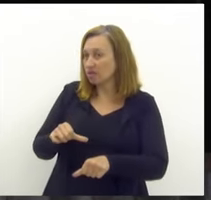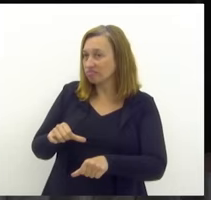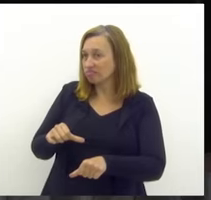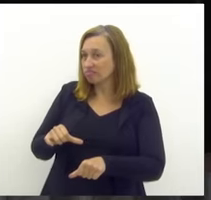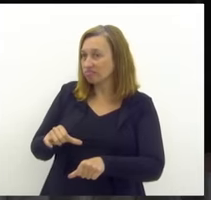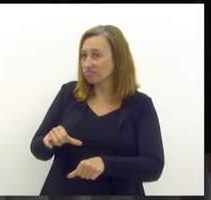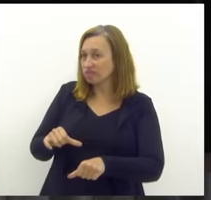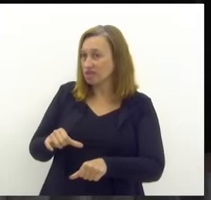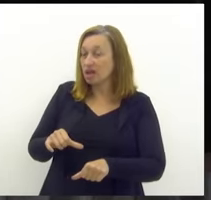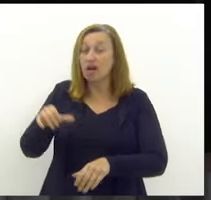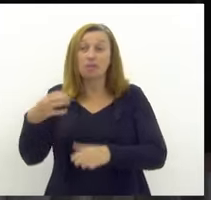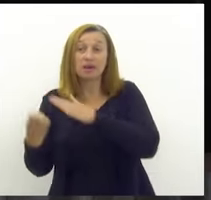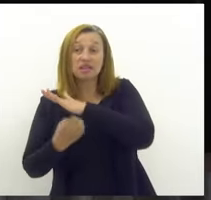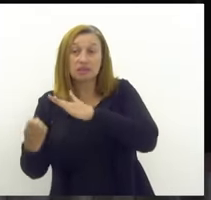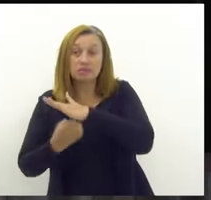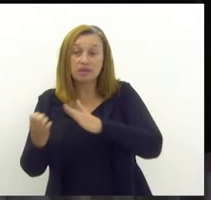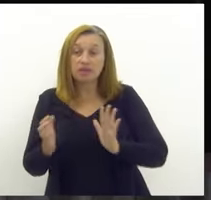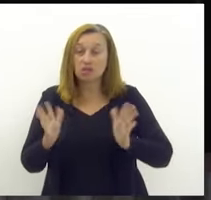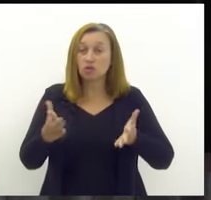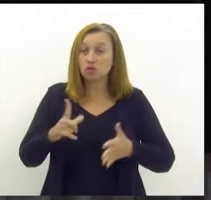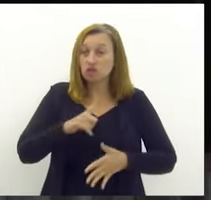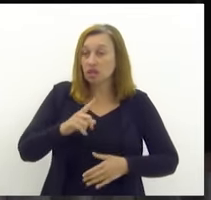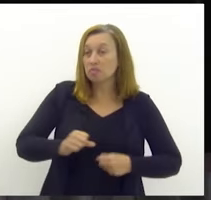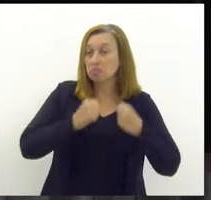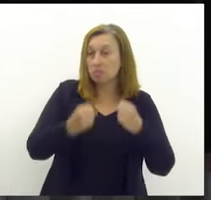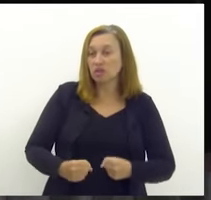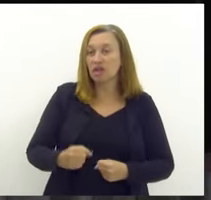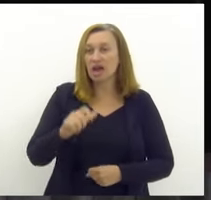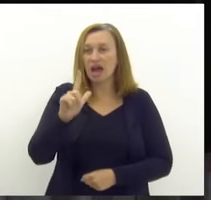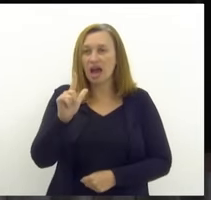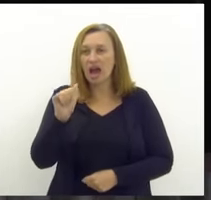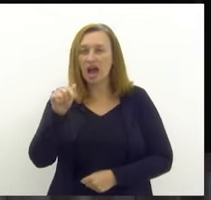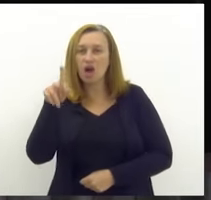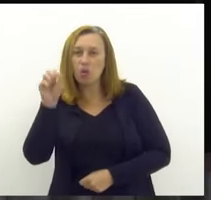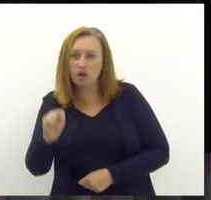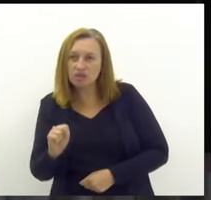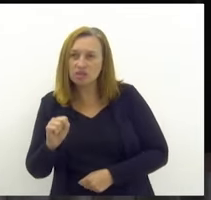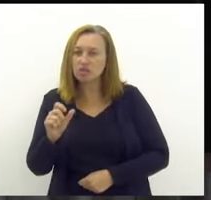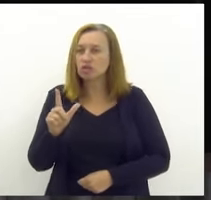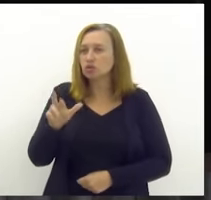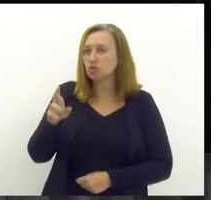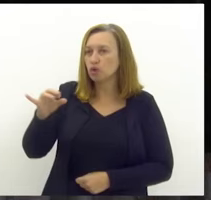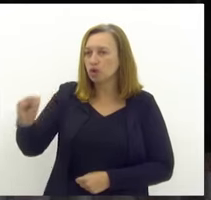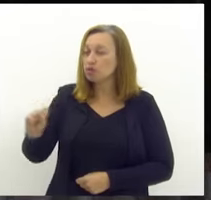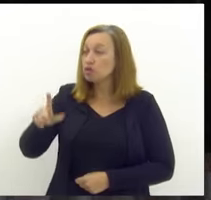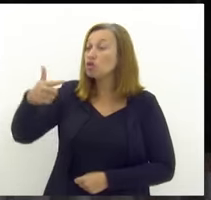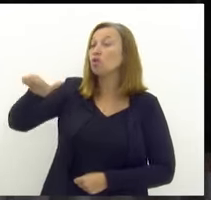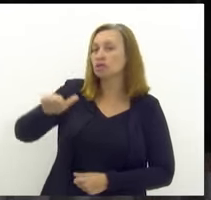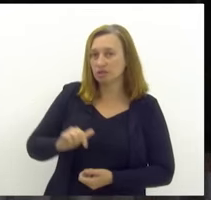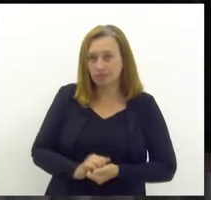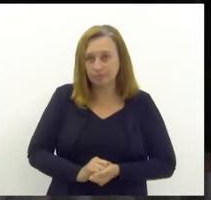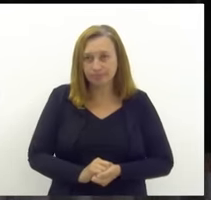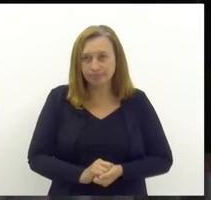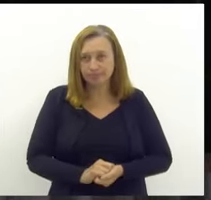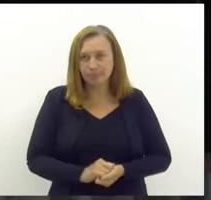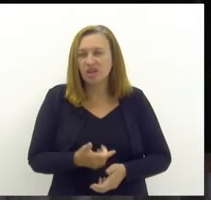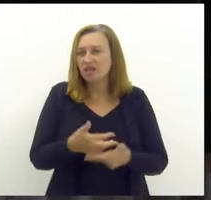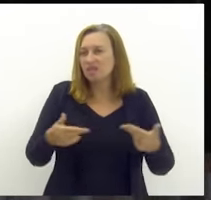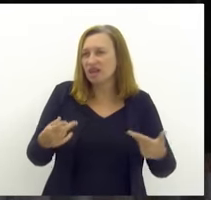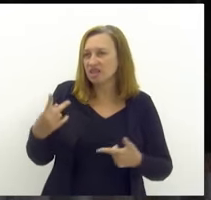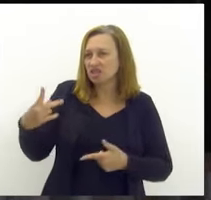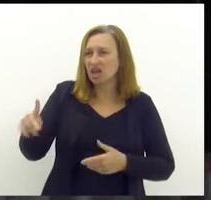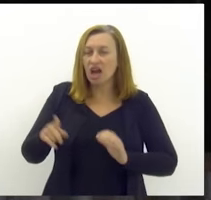troca para essas empresas que hoje estão aí no poder que é águas do rio mais saneamento e tantas outras uma moeda de troca que Muitas delas